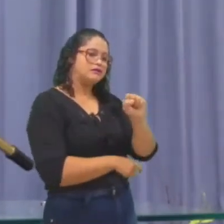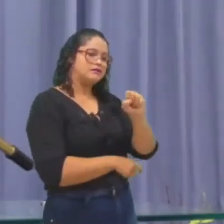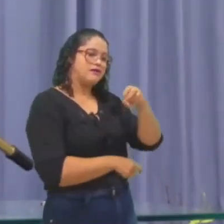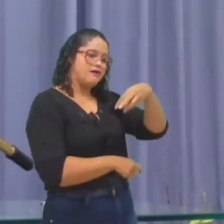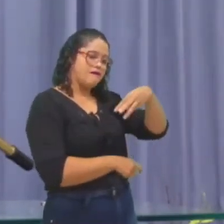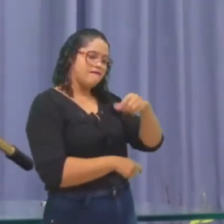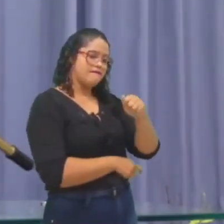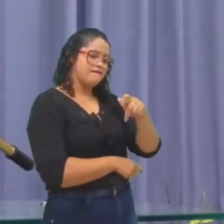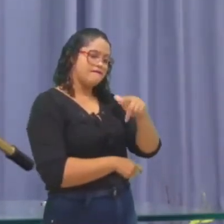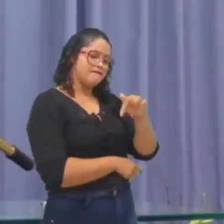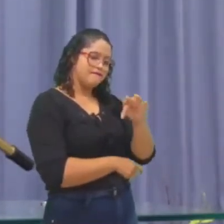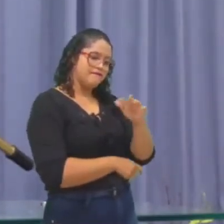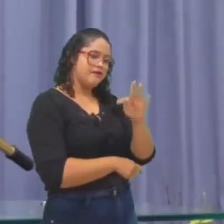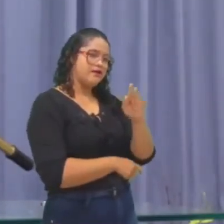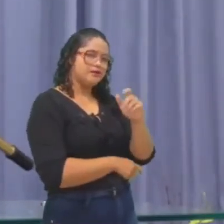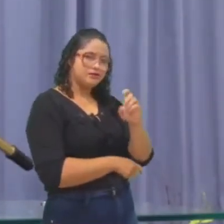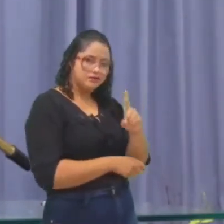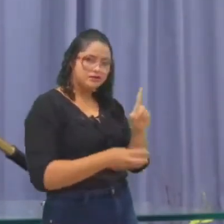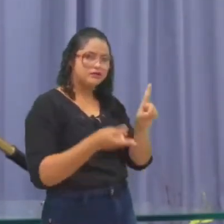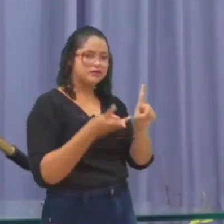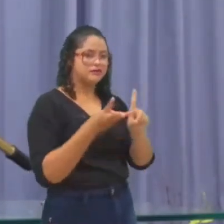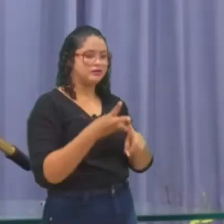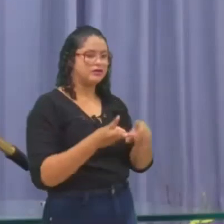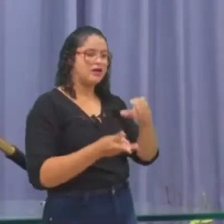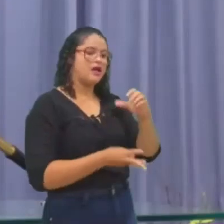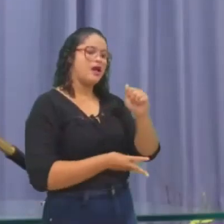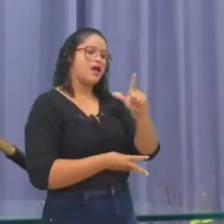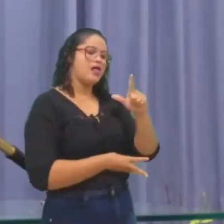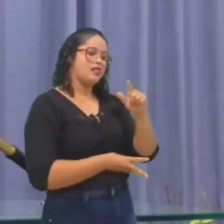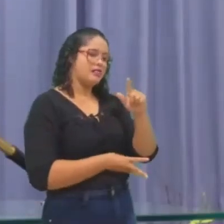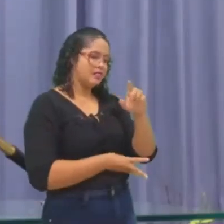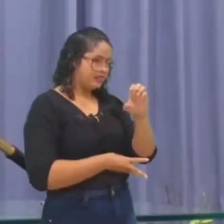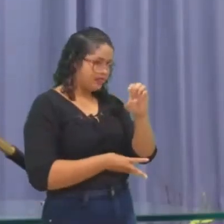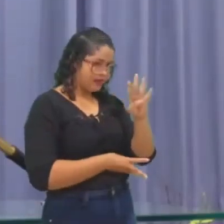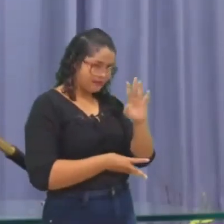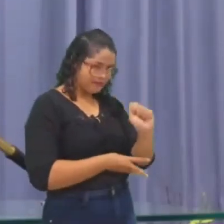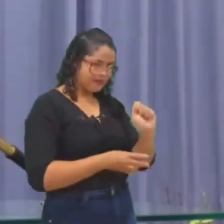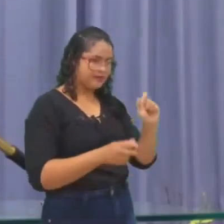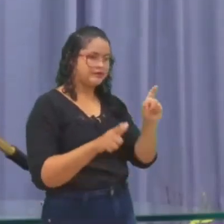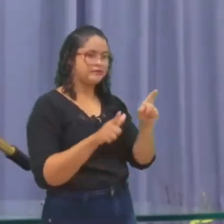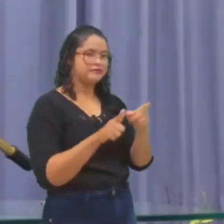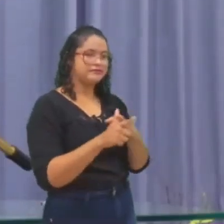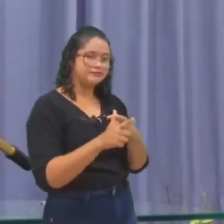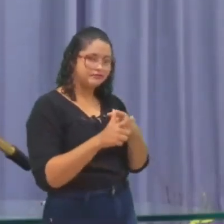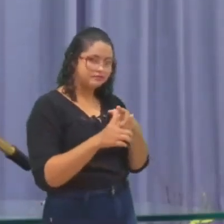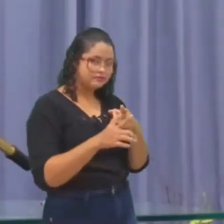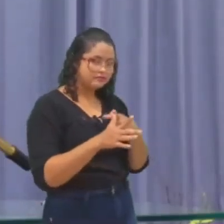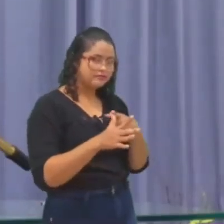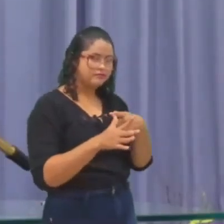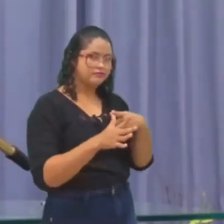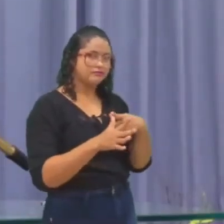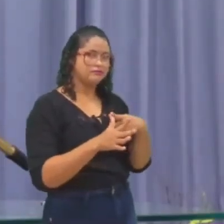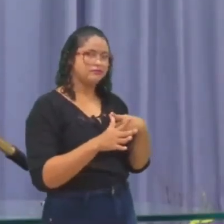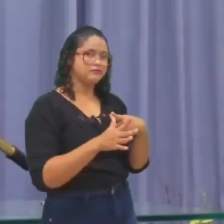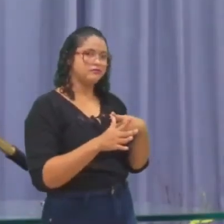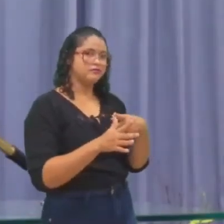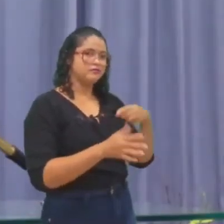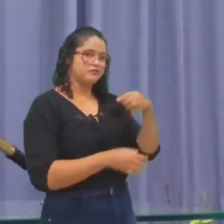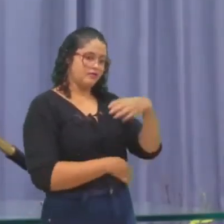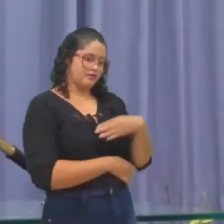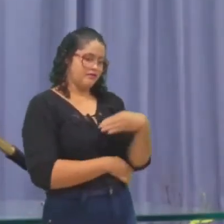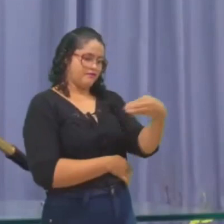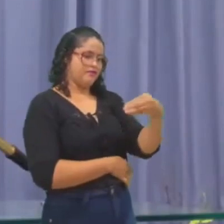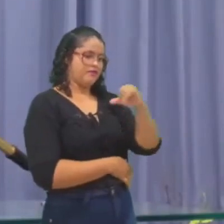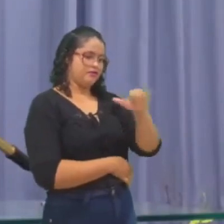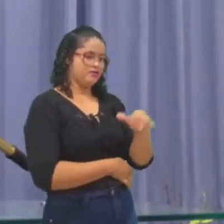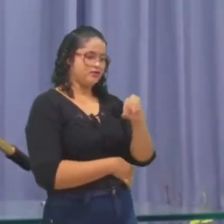Ori. Da tribo de Judá, Calebe, filho de Jefoné. Da tribo de Isacar, Ioal, filho de